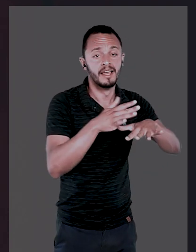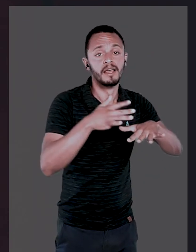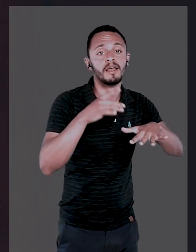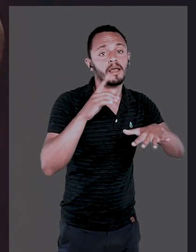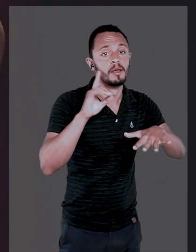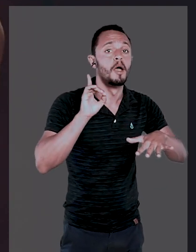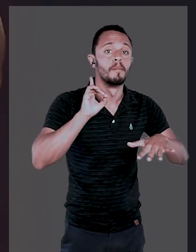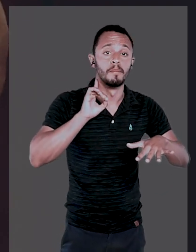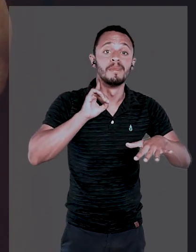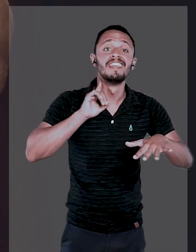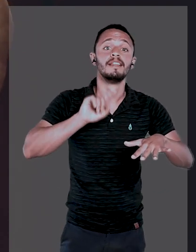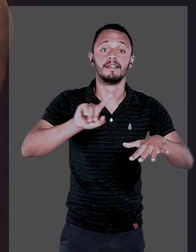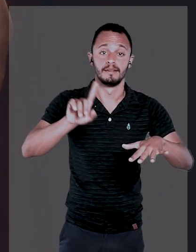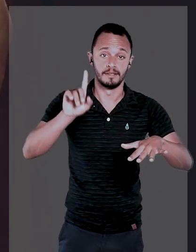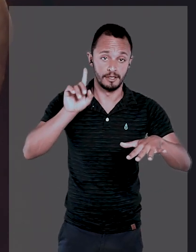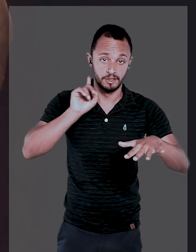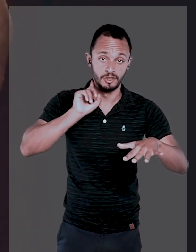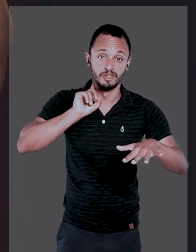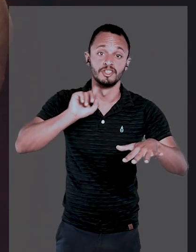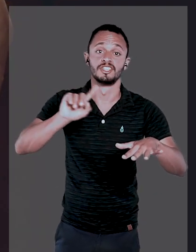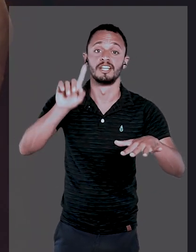é Minas Gerais.